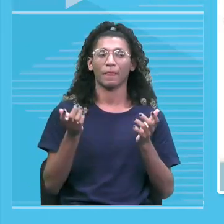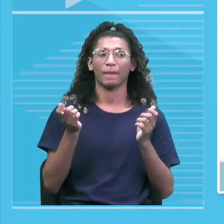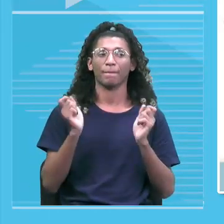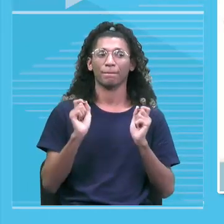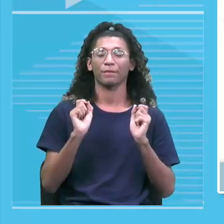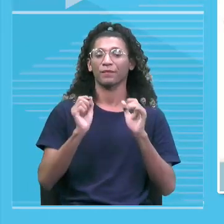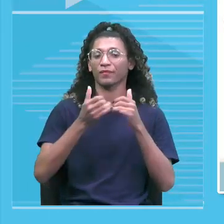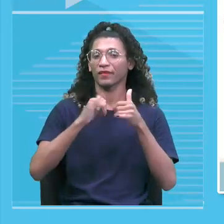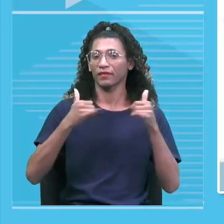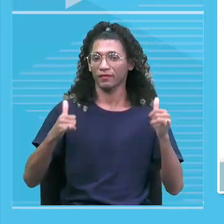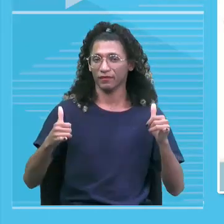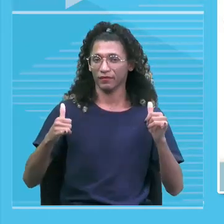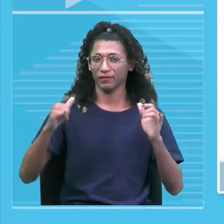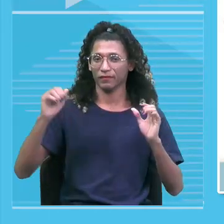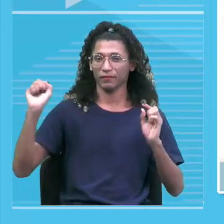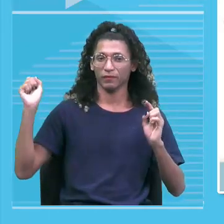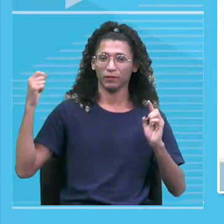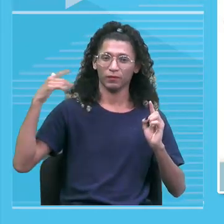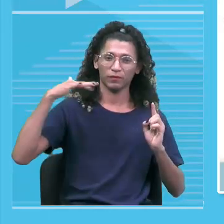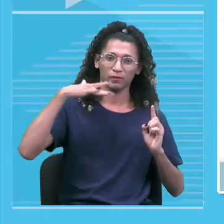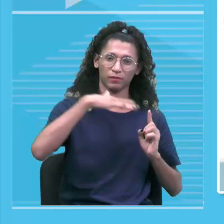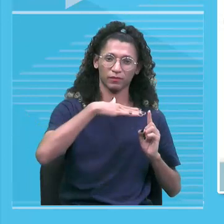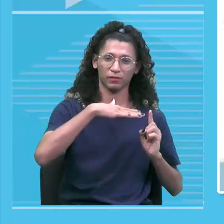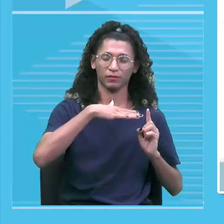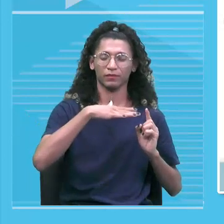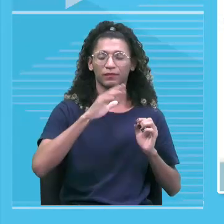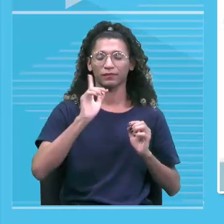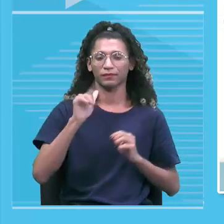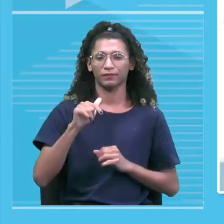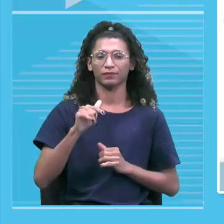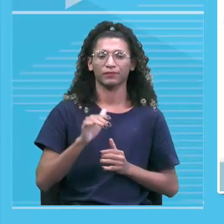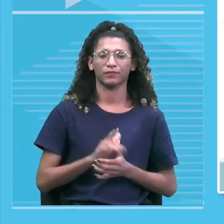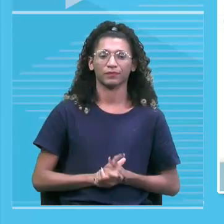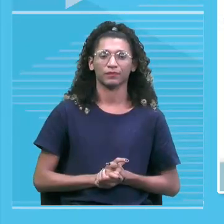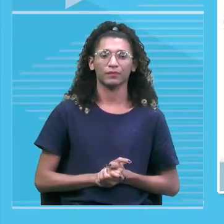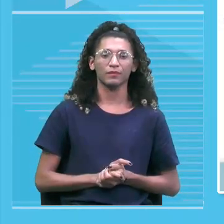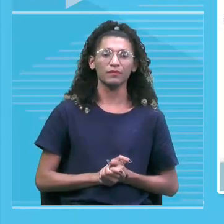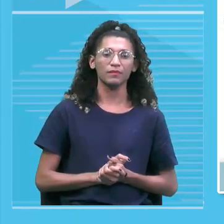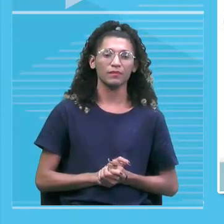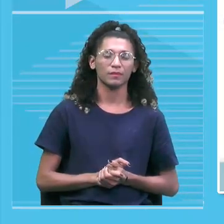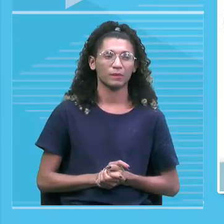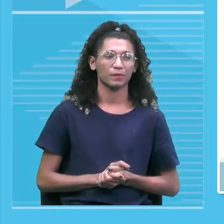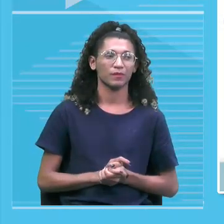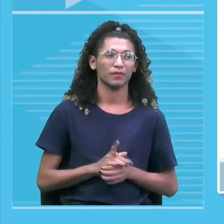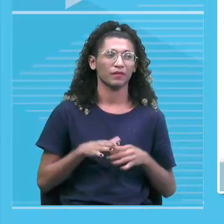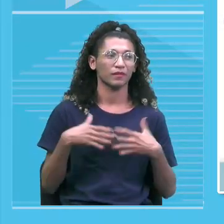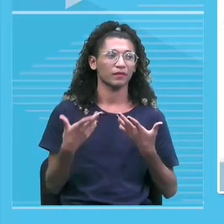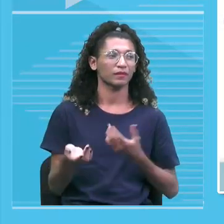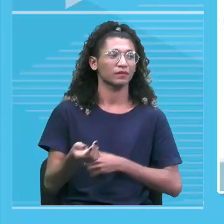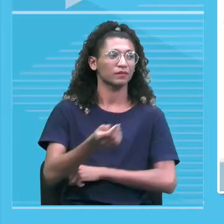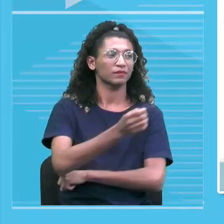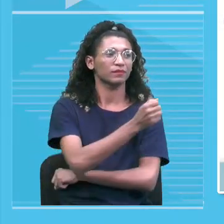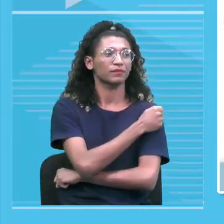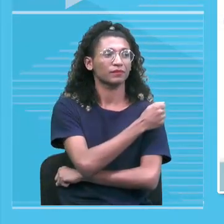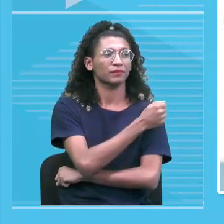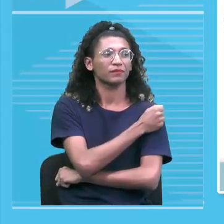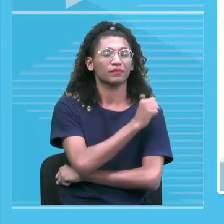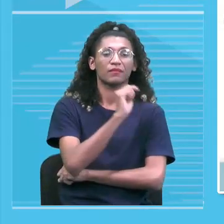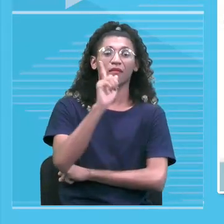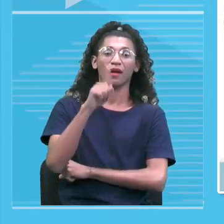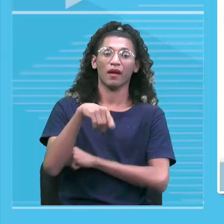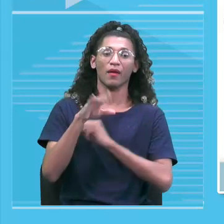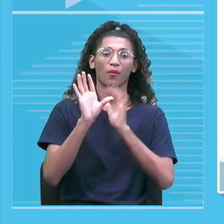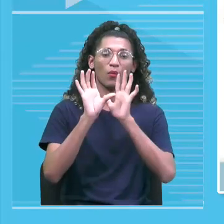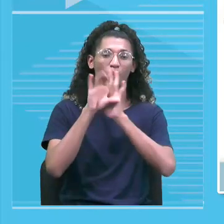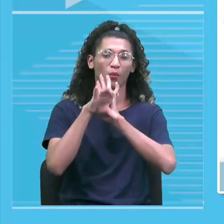é a energia perfeito exatamente Tá bom então galerinha Esse é o